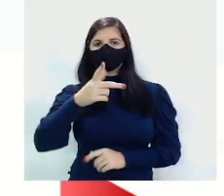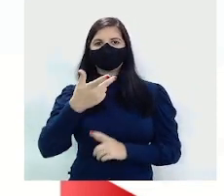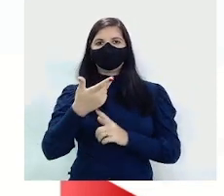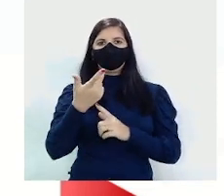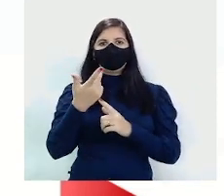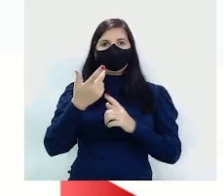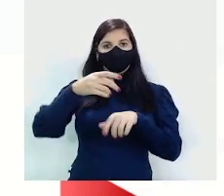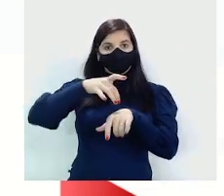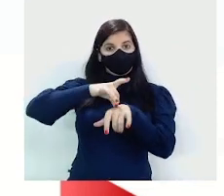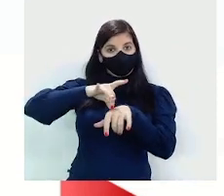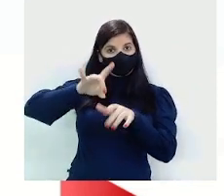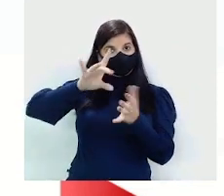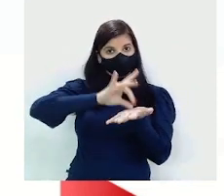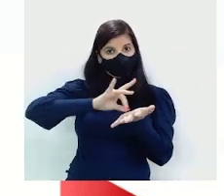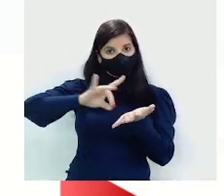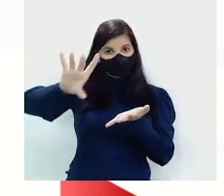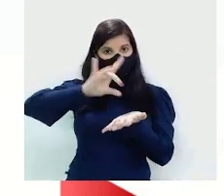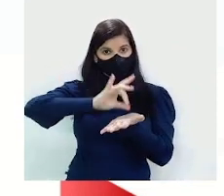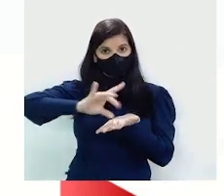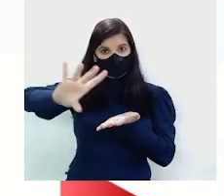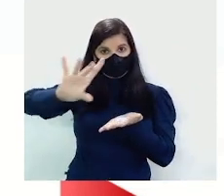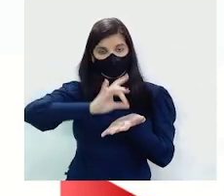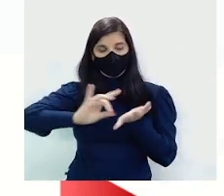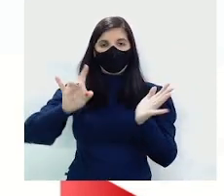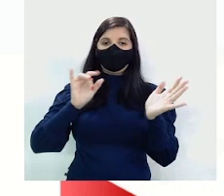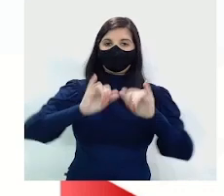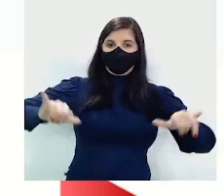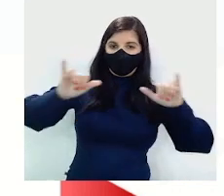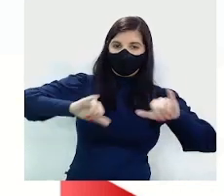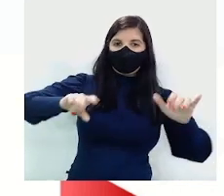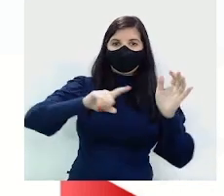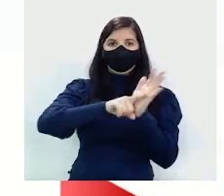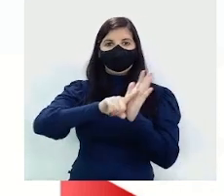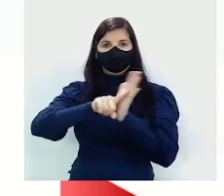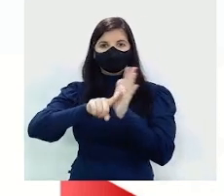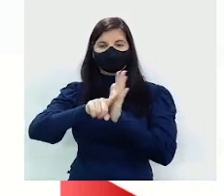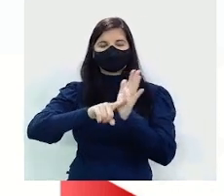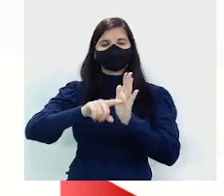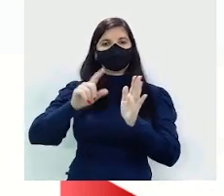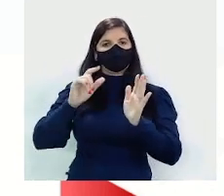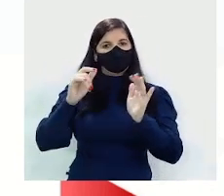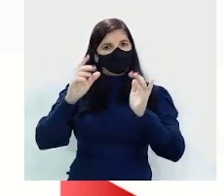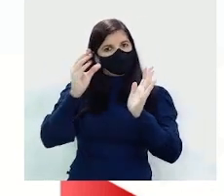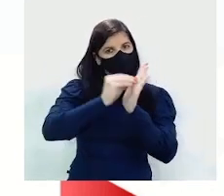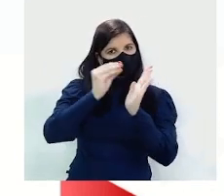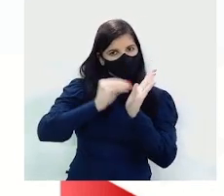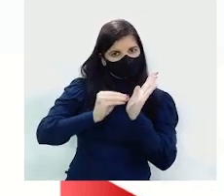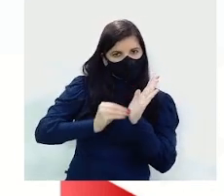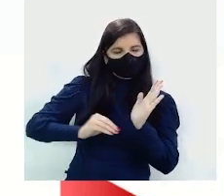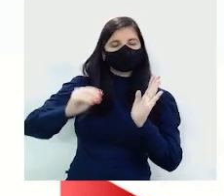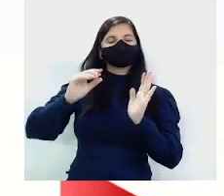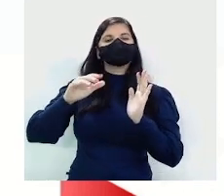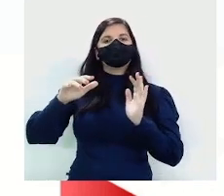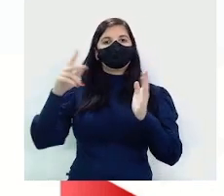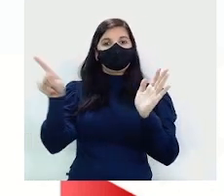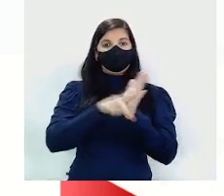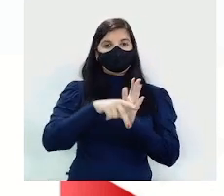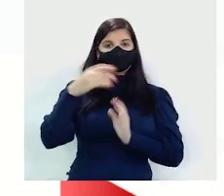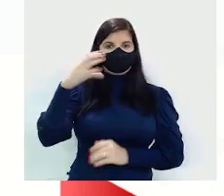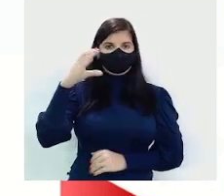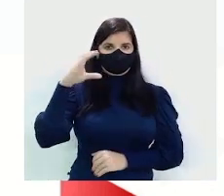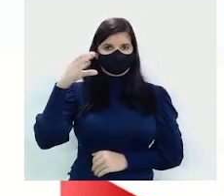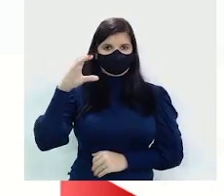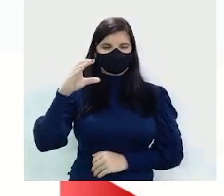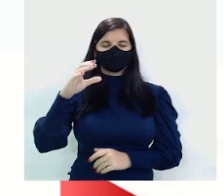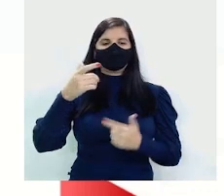para compartilhar informações, pesquisas e outros dados de cunho científico, mas